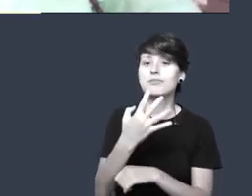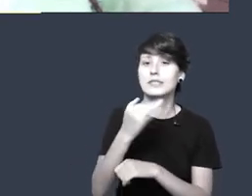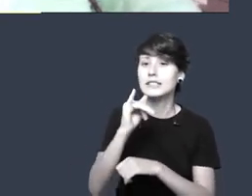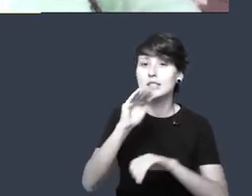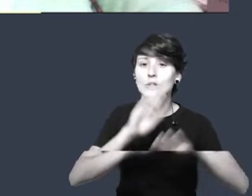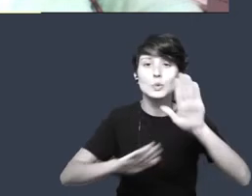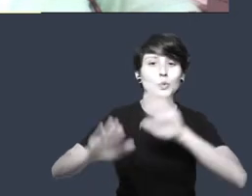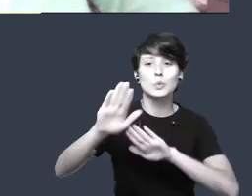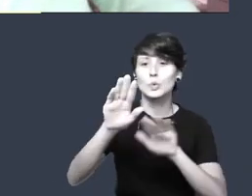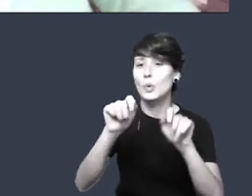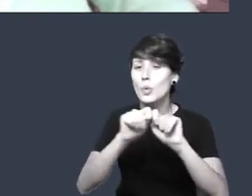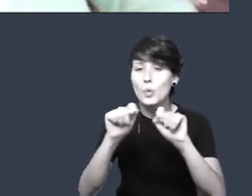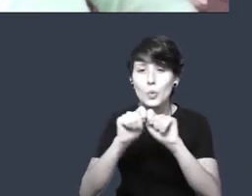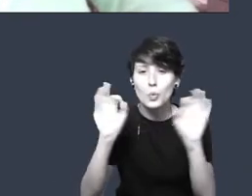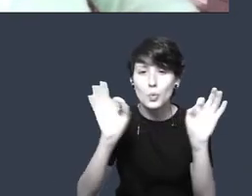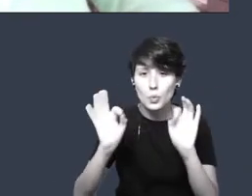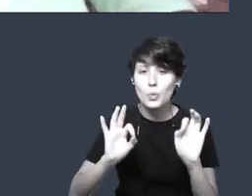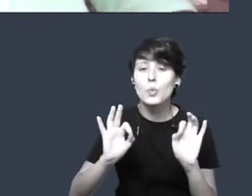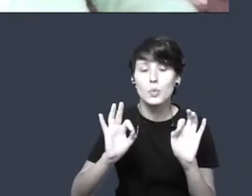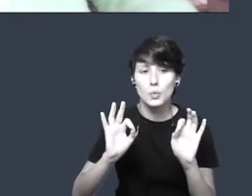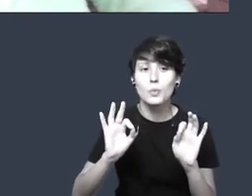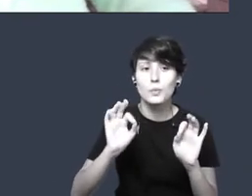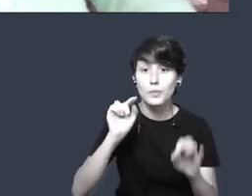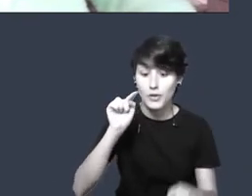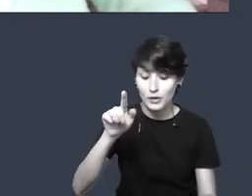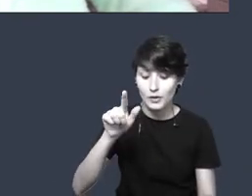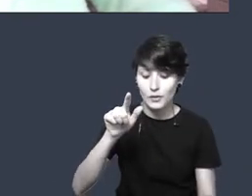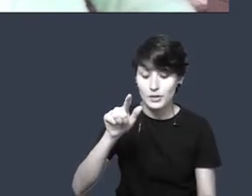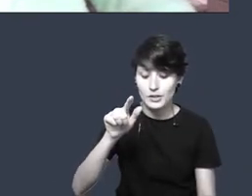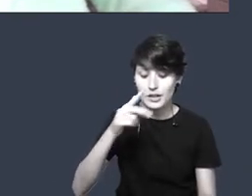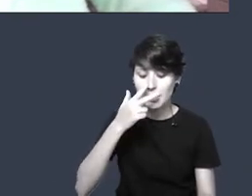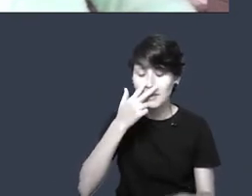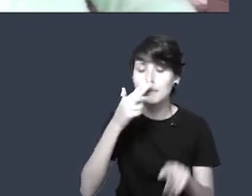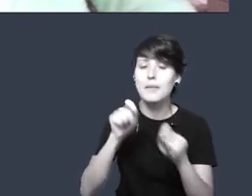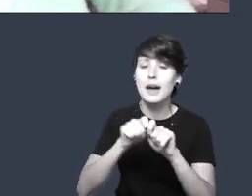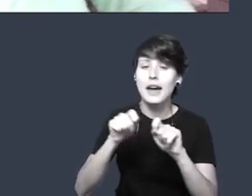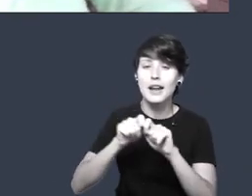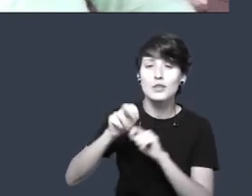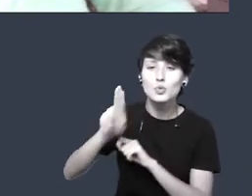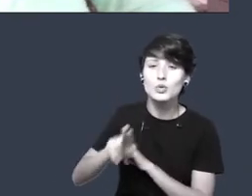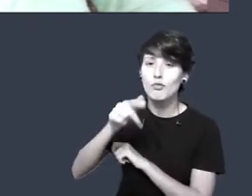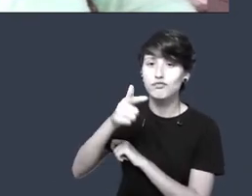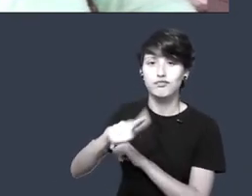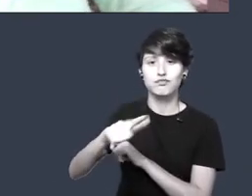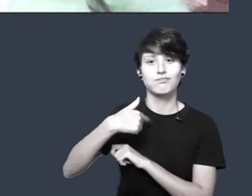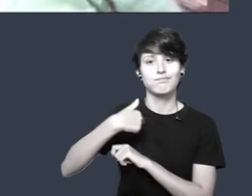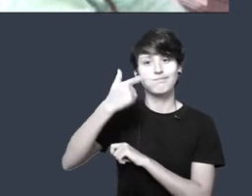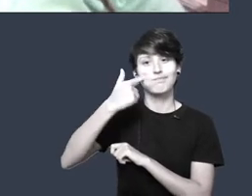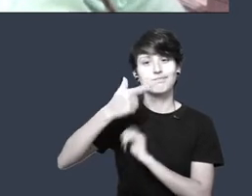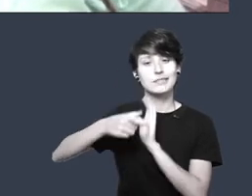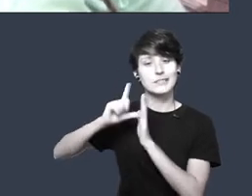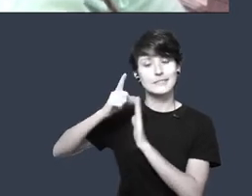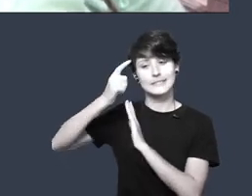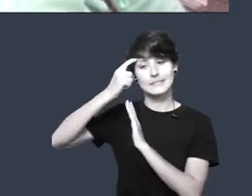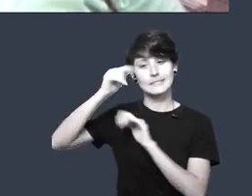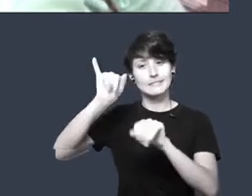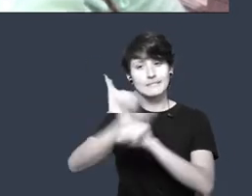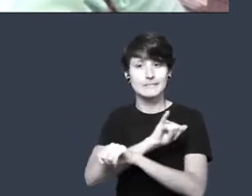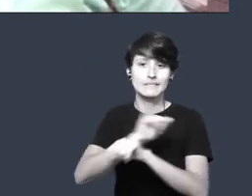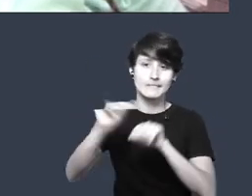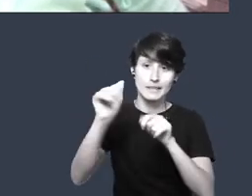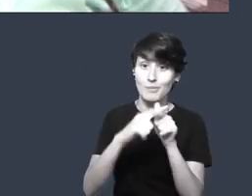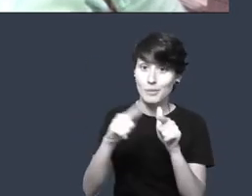por quem criou, né? Você que está sendo reusando, você tem que dar uma olhada para ver se tem realmente algum problema